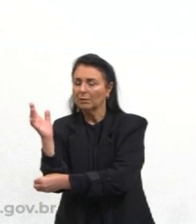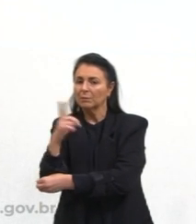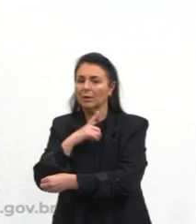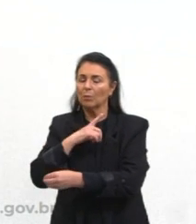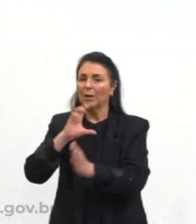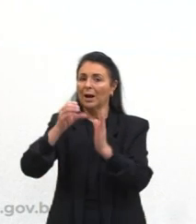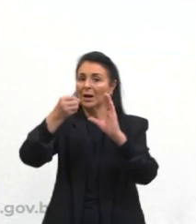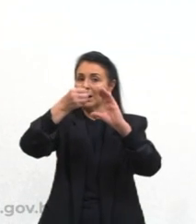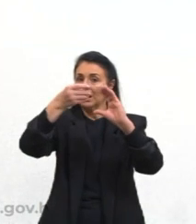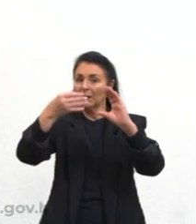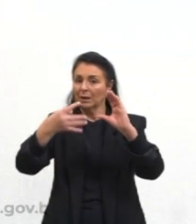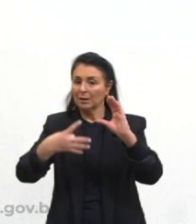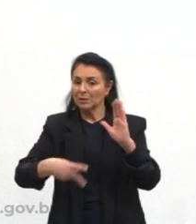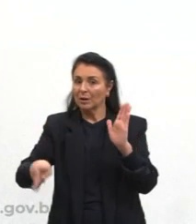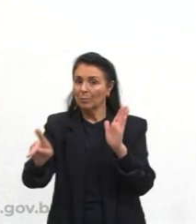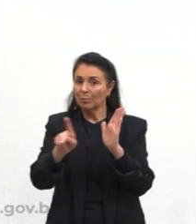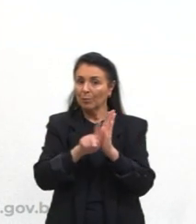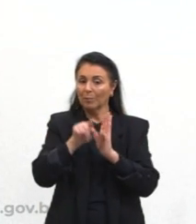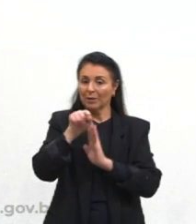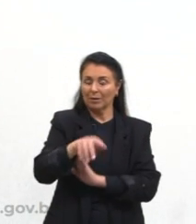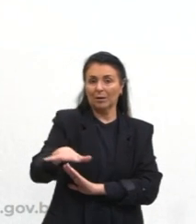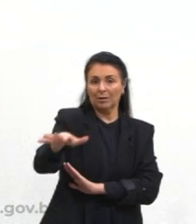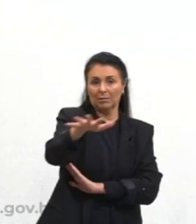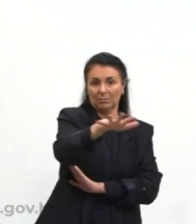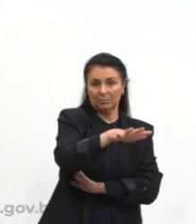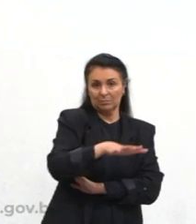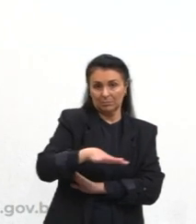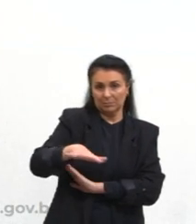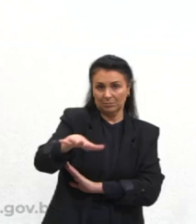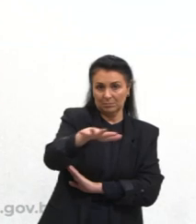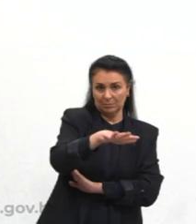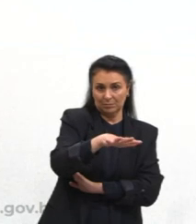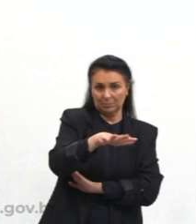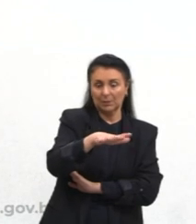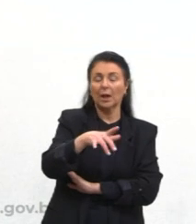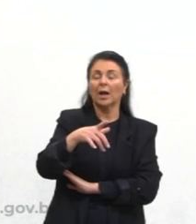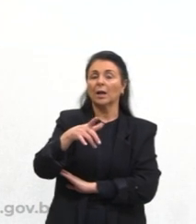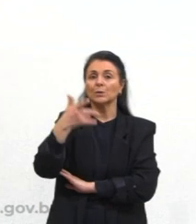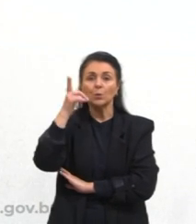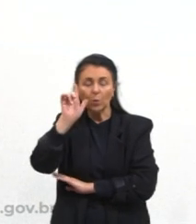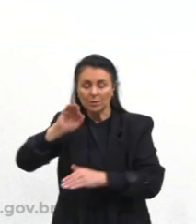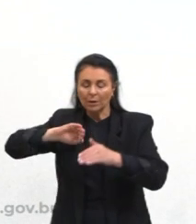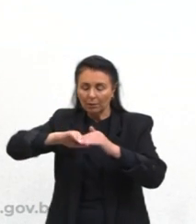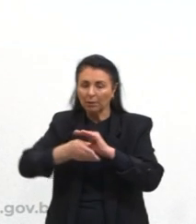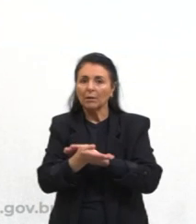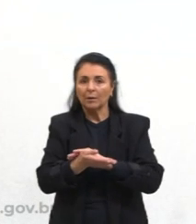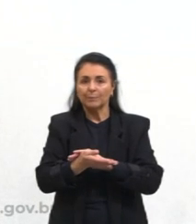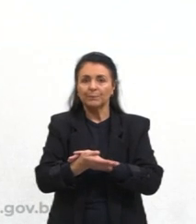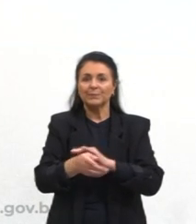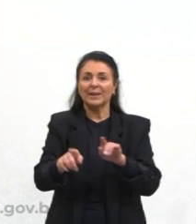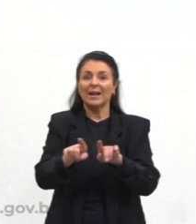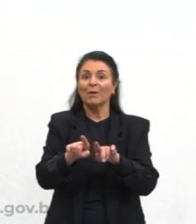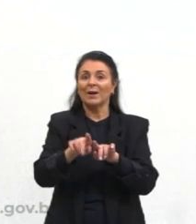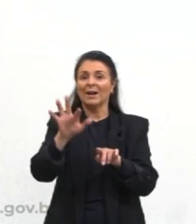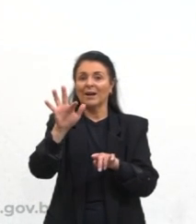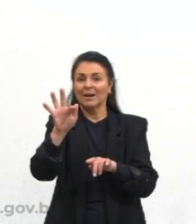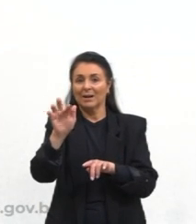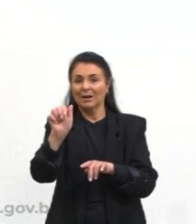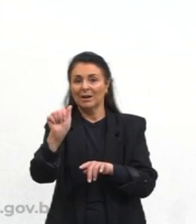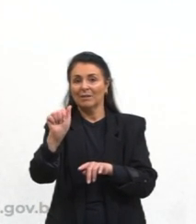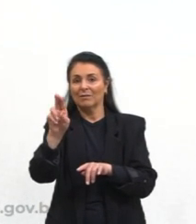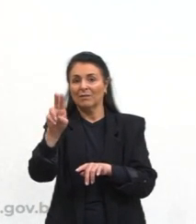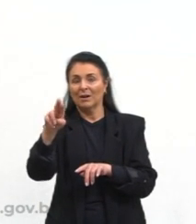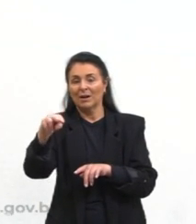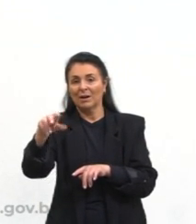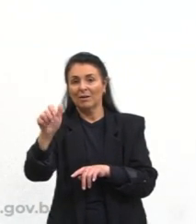dessas dessas plantas aí adaptadas tá a fauna Então são camelos